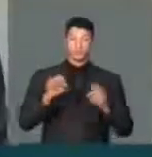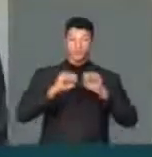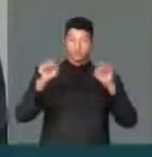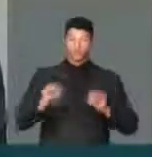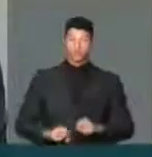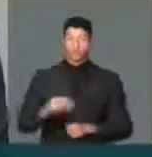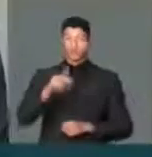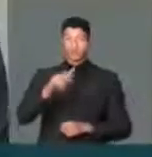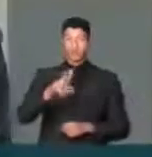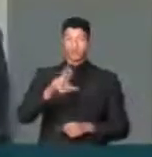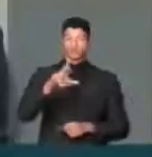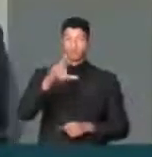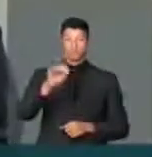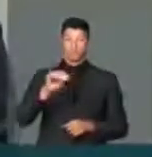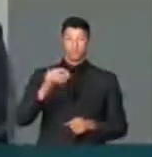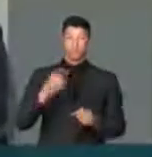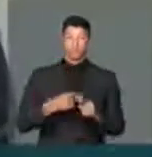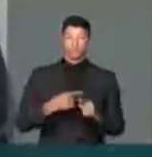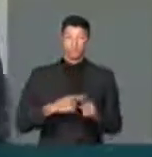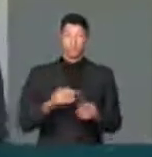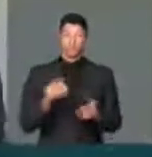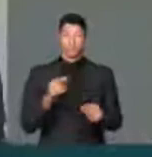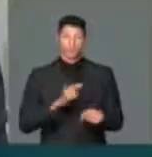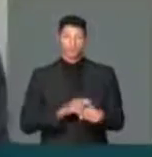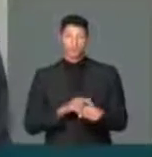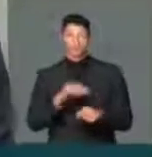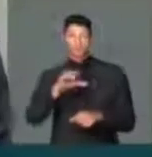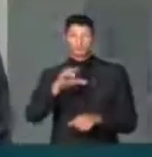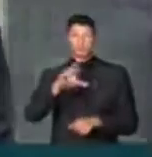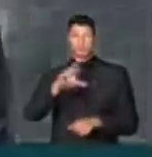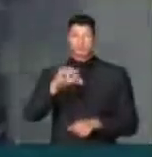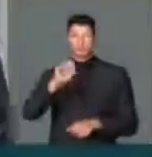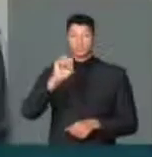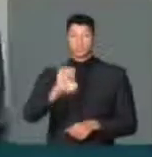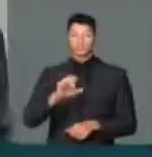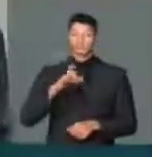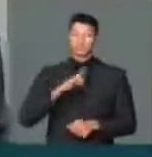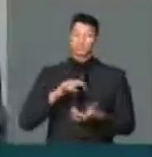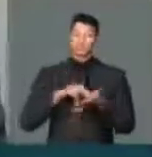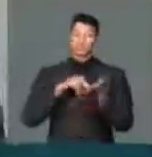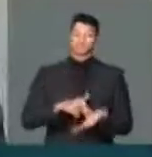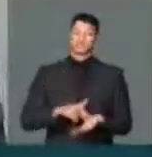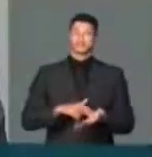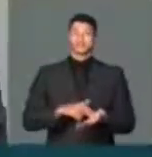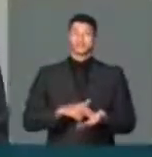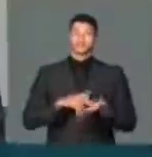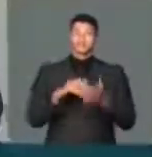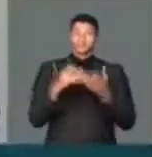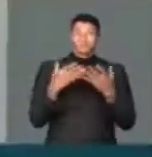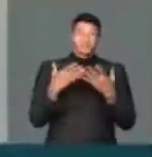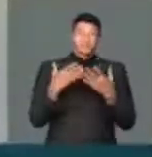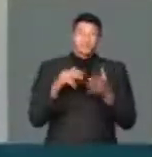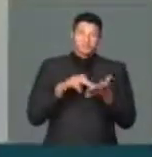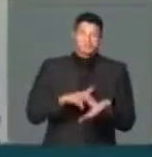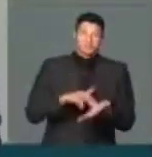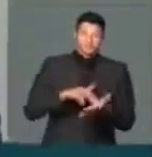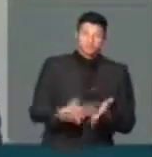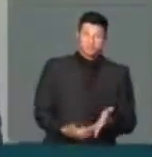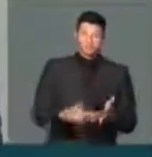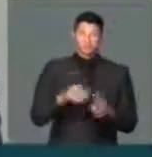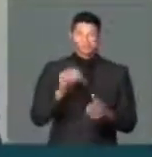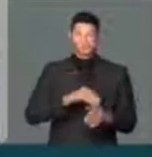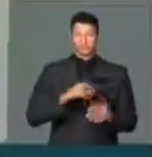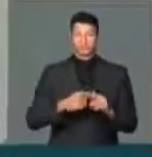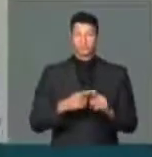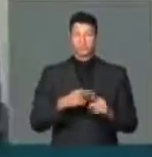sistemas puros, porque em momentos de crise eles resistem menos a essas crises, pelo menos é a impressão